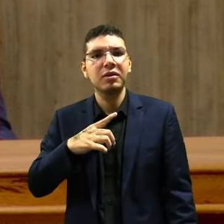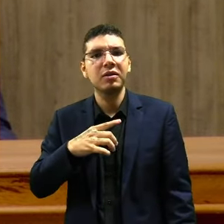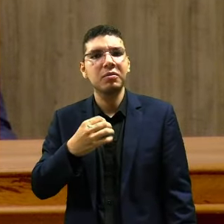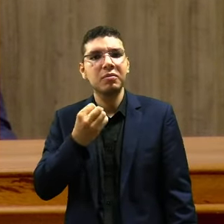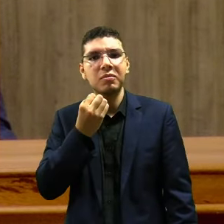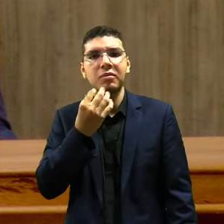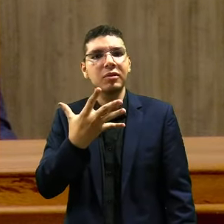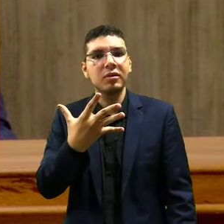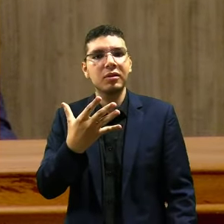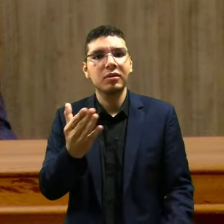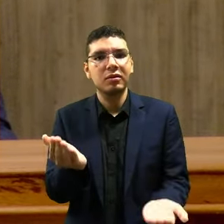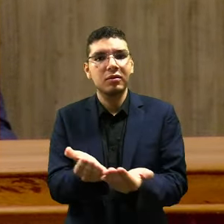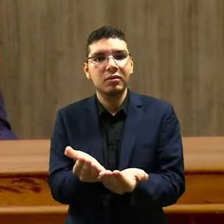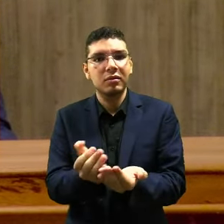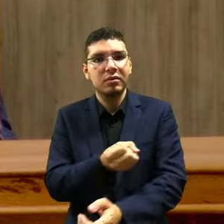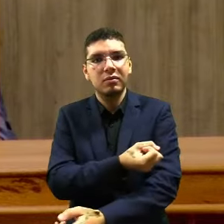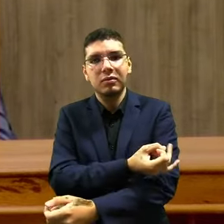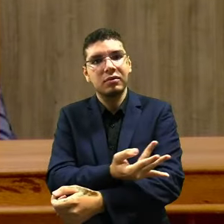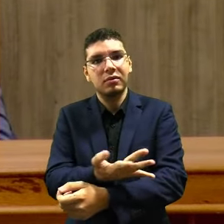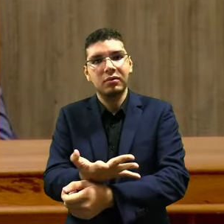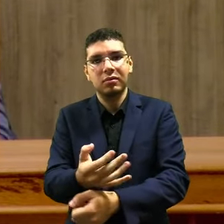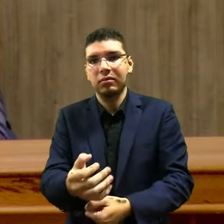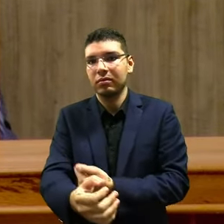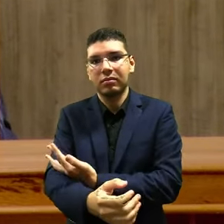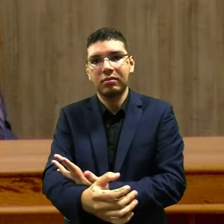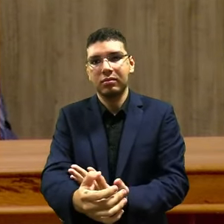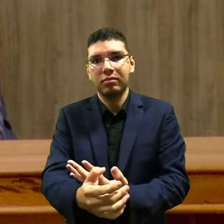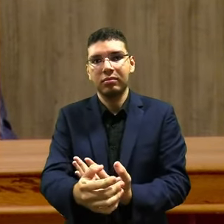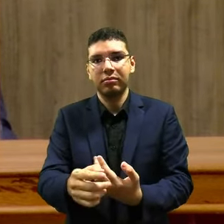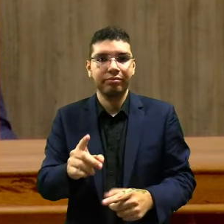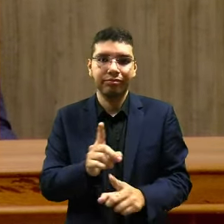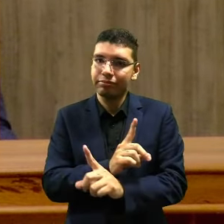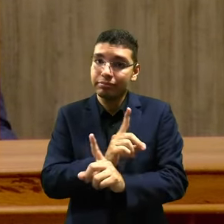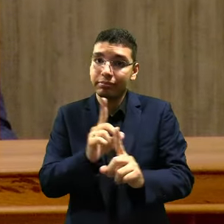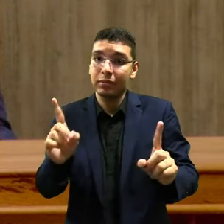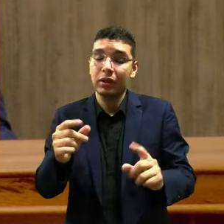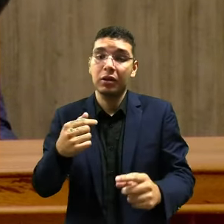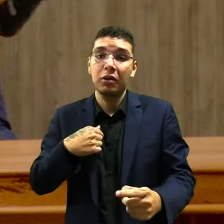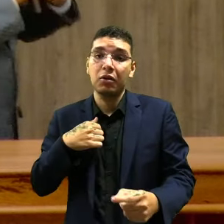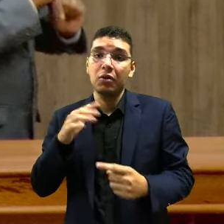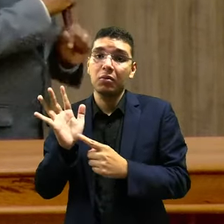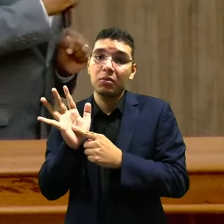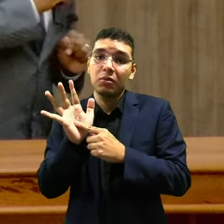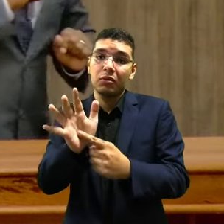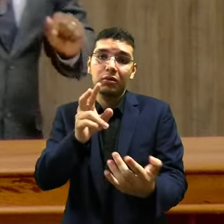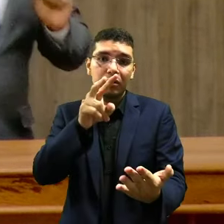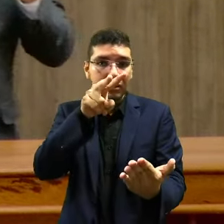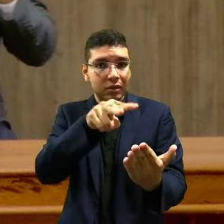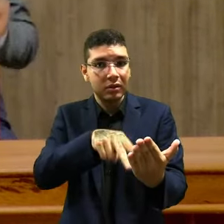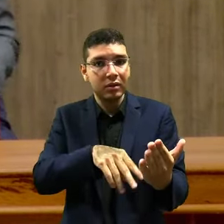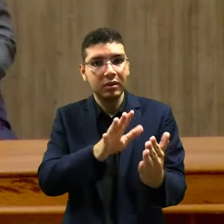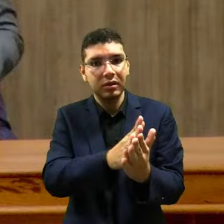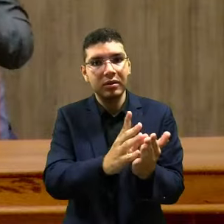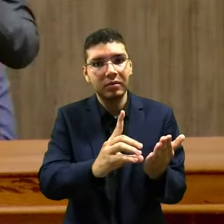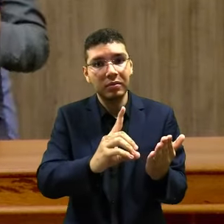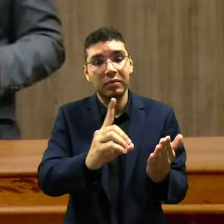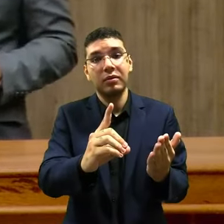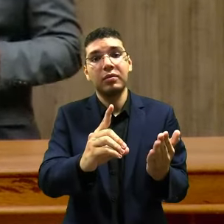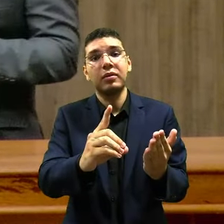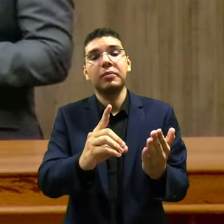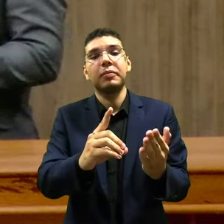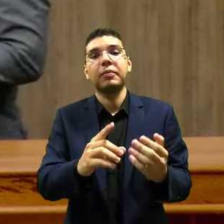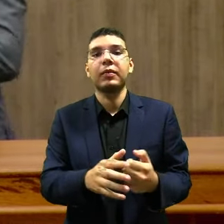irmãos não tem e eu vou mostrar aqui na Bíblia o que é um ouvinte emocional Coloca aí na tela Jorge a atos